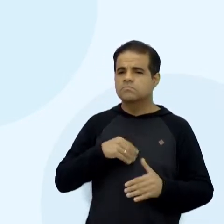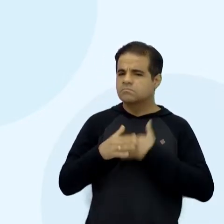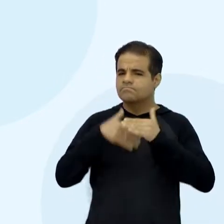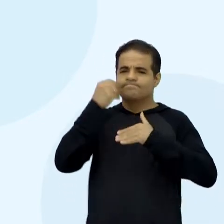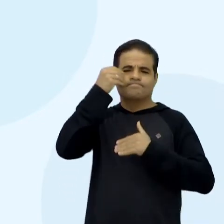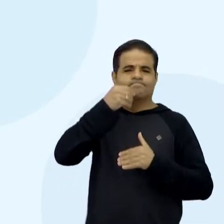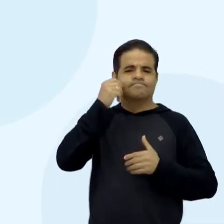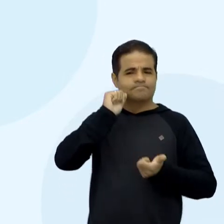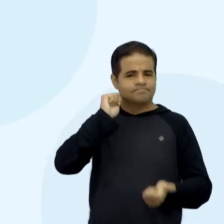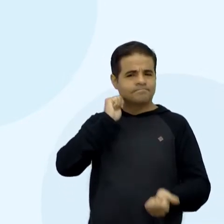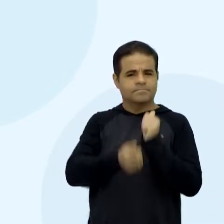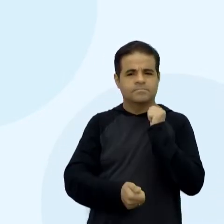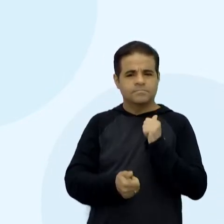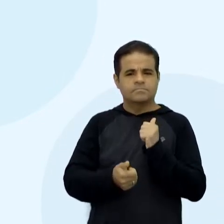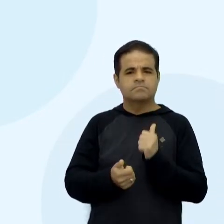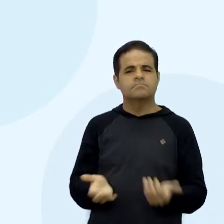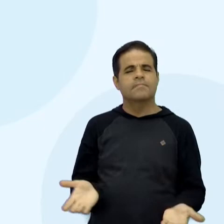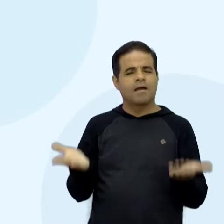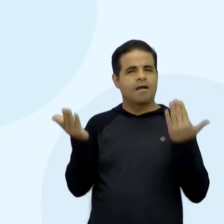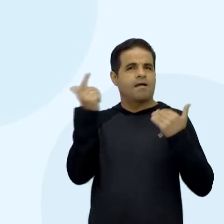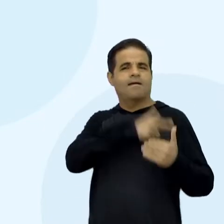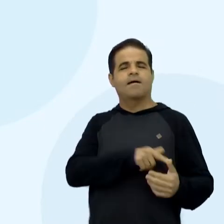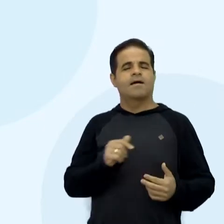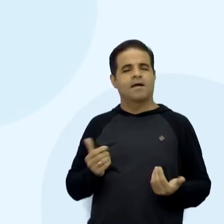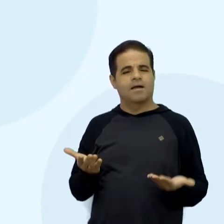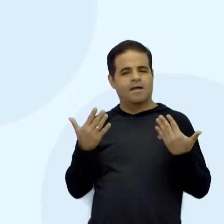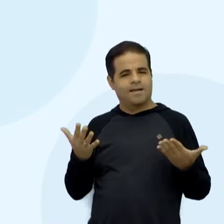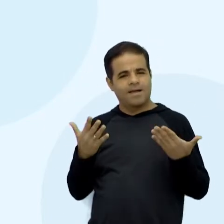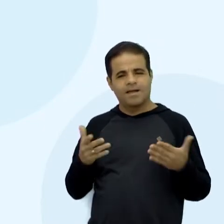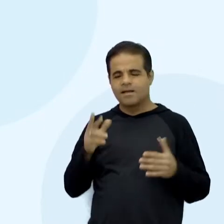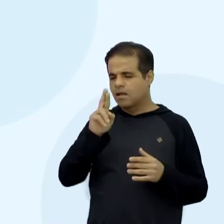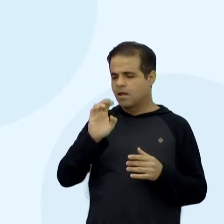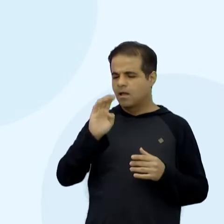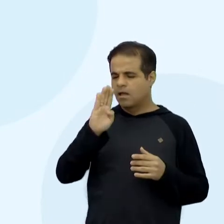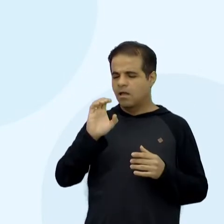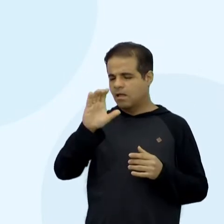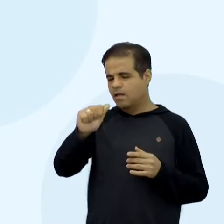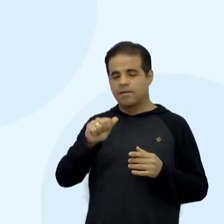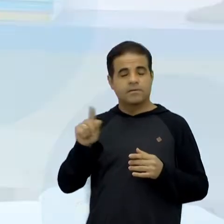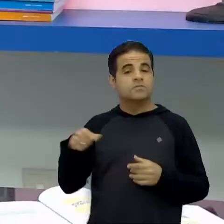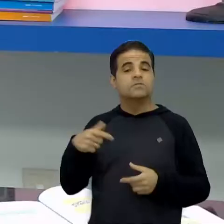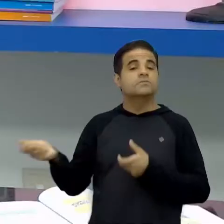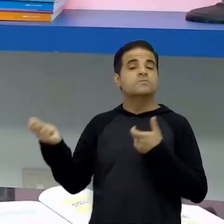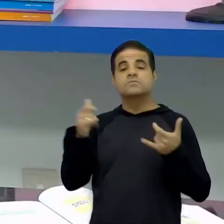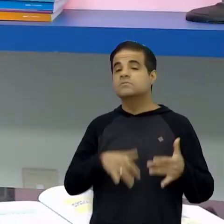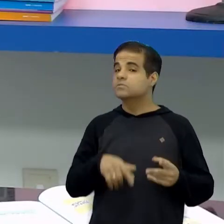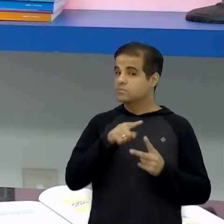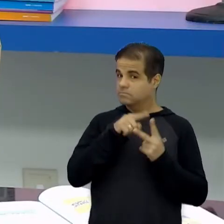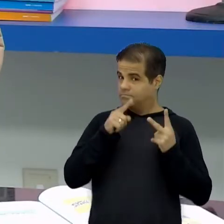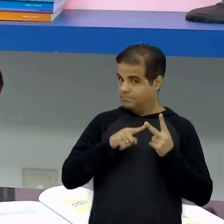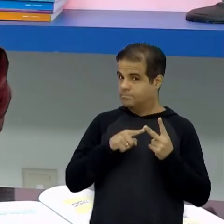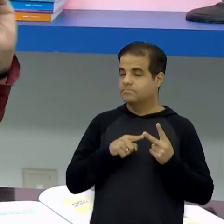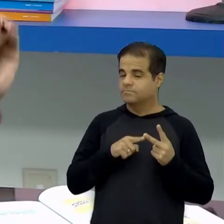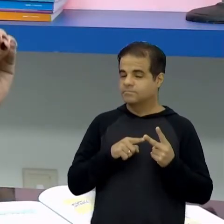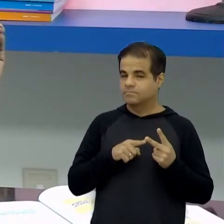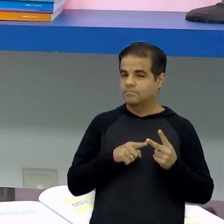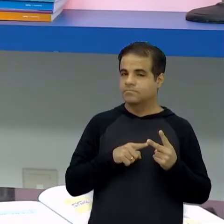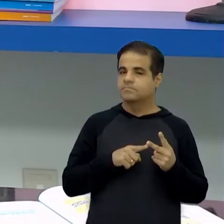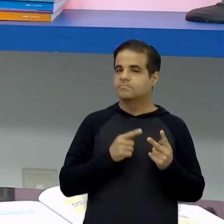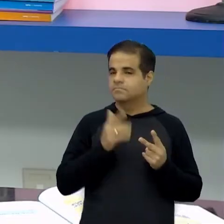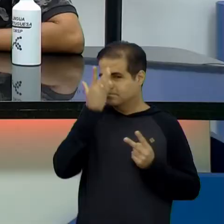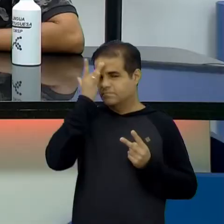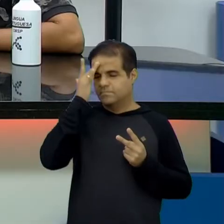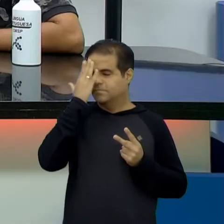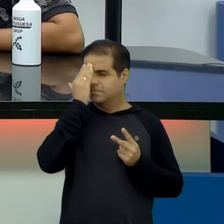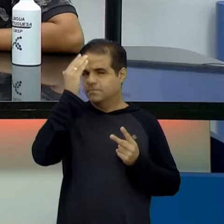de sua experiência no esporte o peso da conquista de Rebeca, porque daí a gente está falando de duas estrelas da